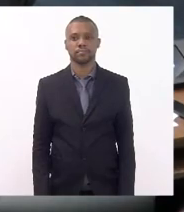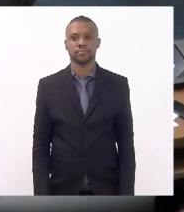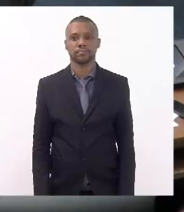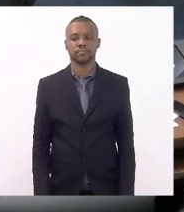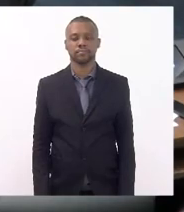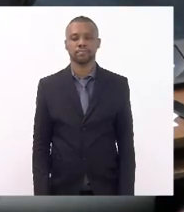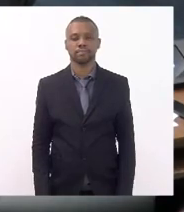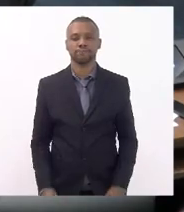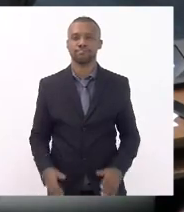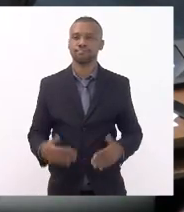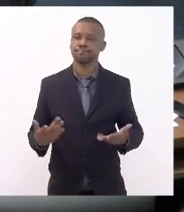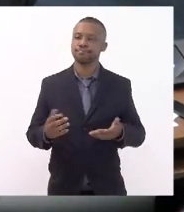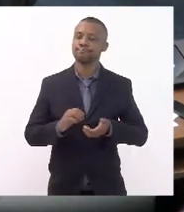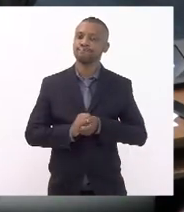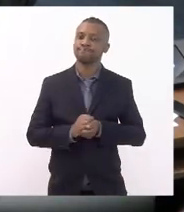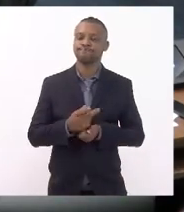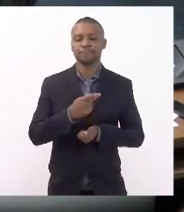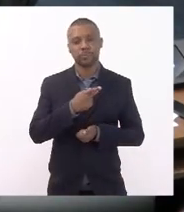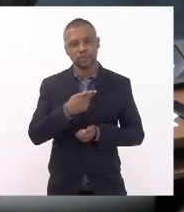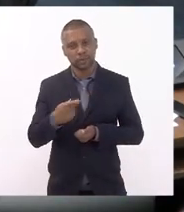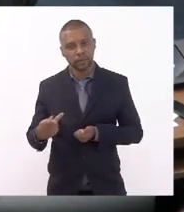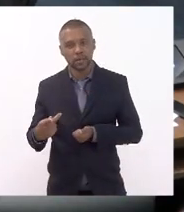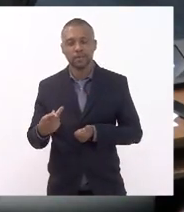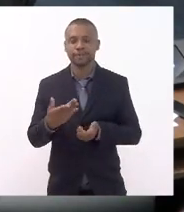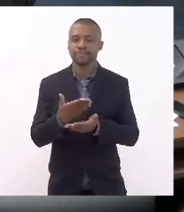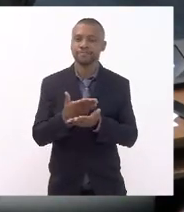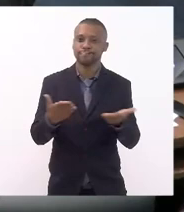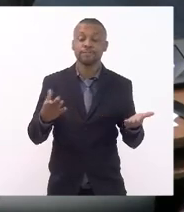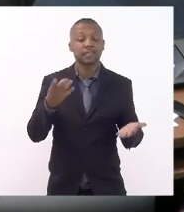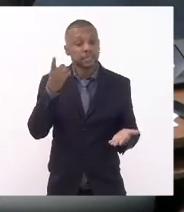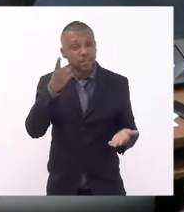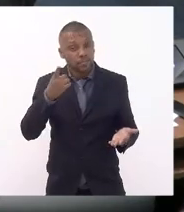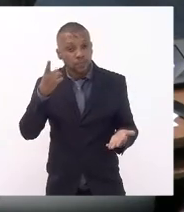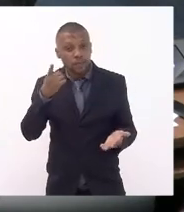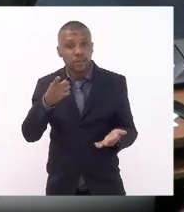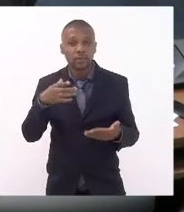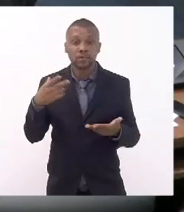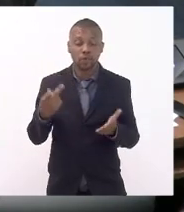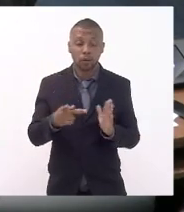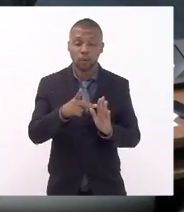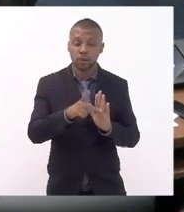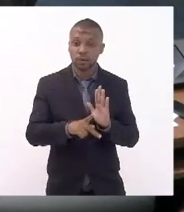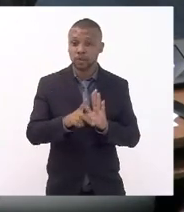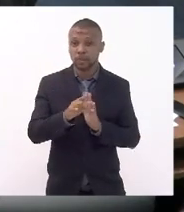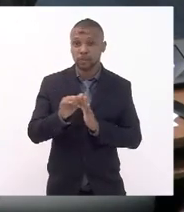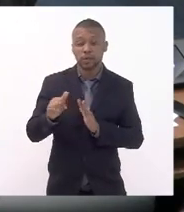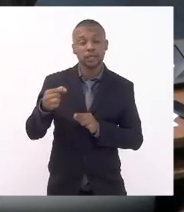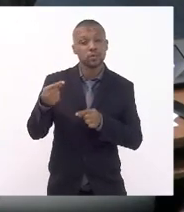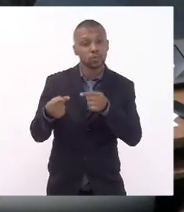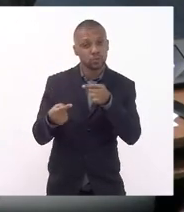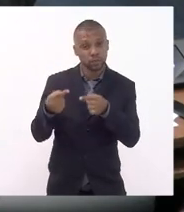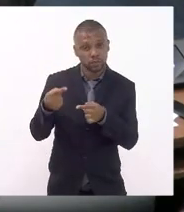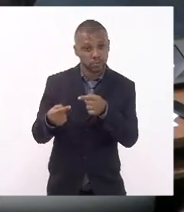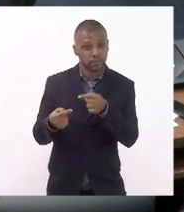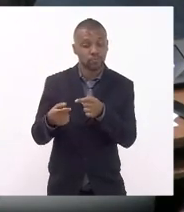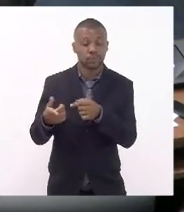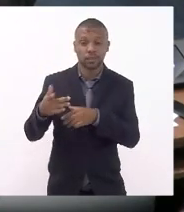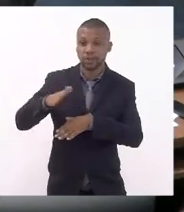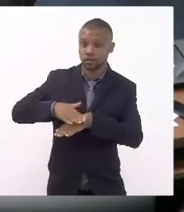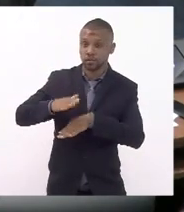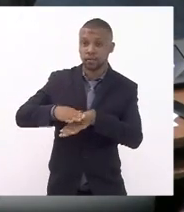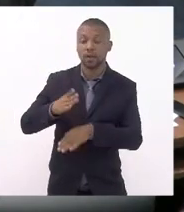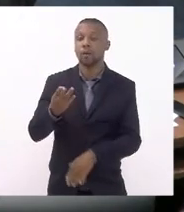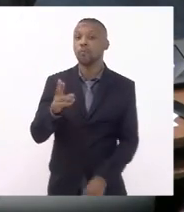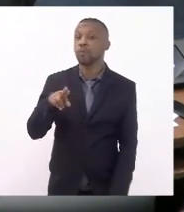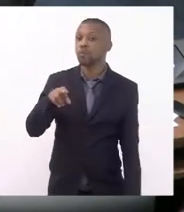Senhor presidente, senhoras deputadas, senhores deputados, o projeto em discussão é do deputado Bruno Dauari, que